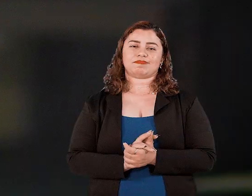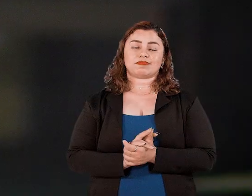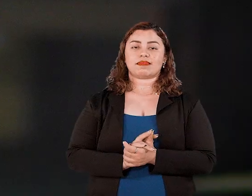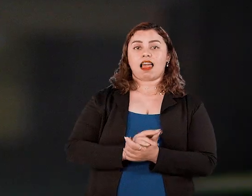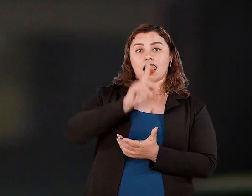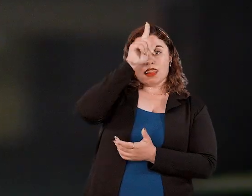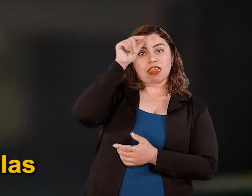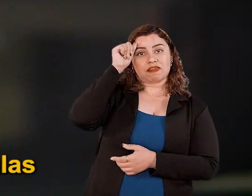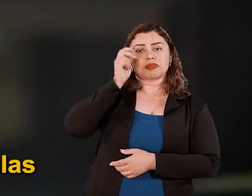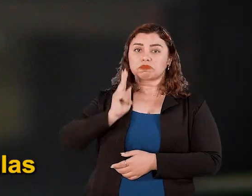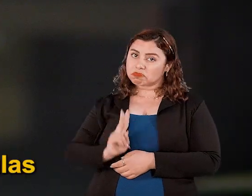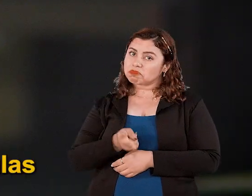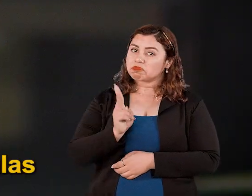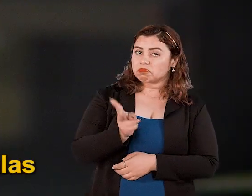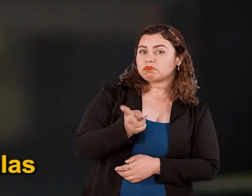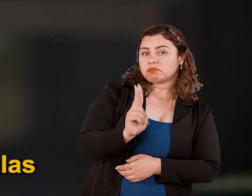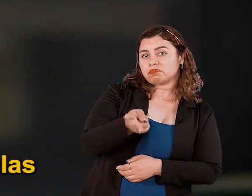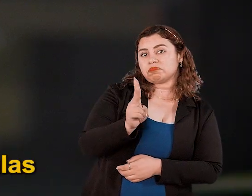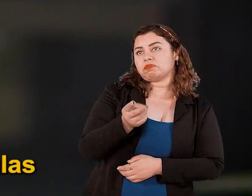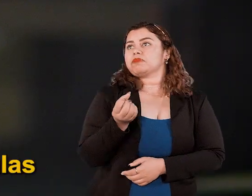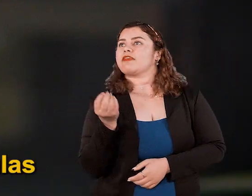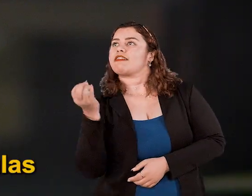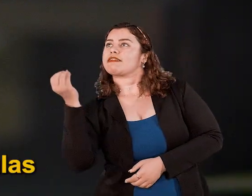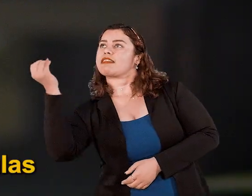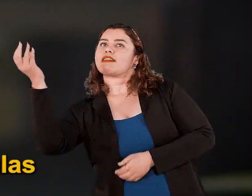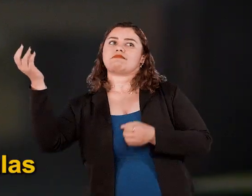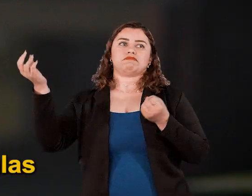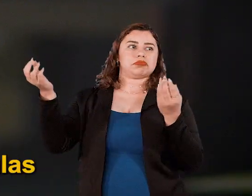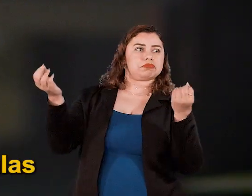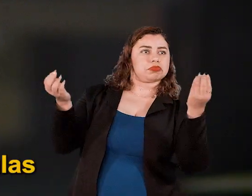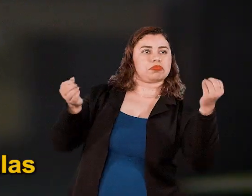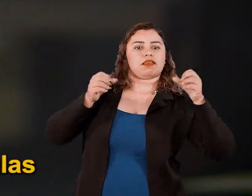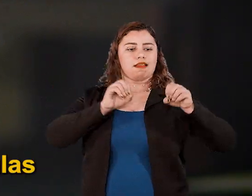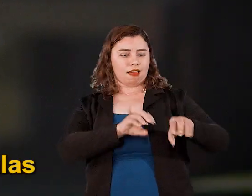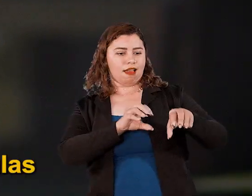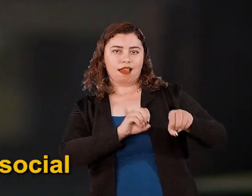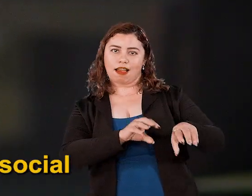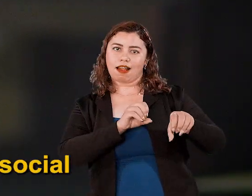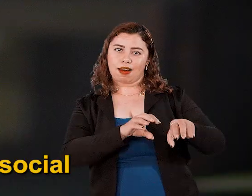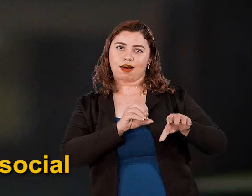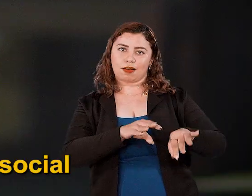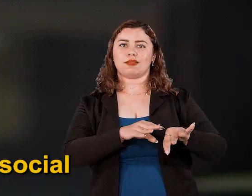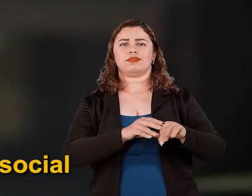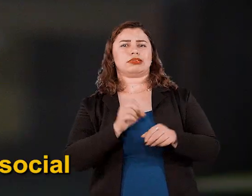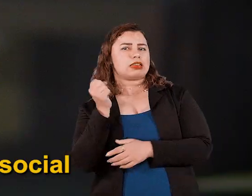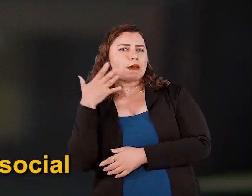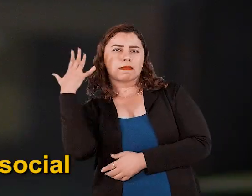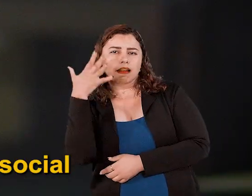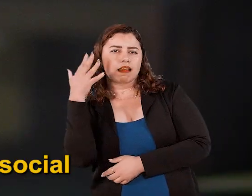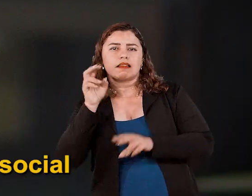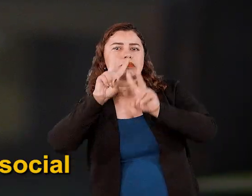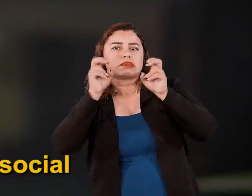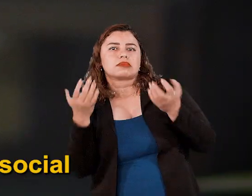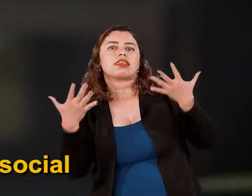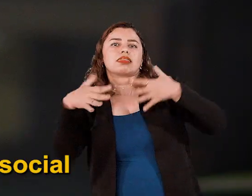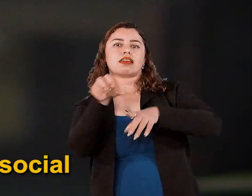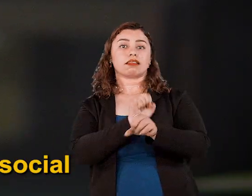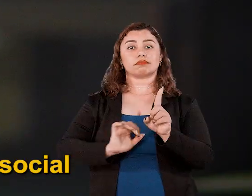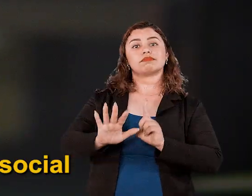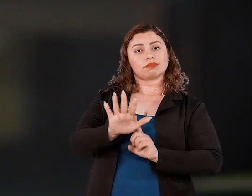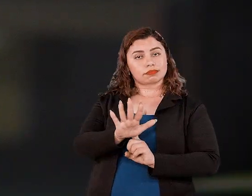Levino continua a sua trajetória de turnês e de aulas e de fazer palestras sobre